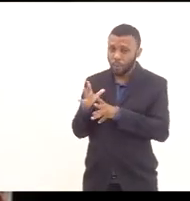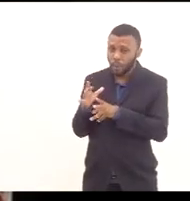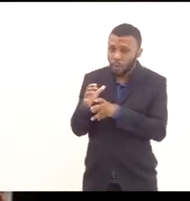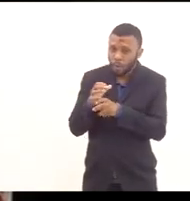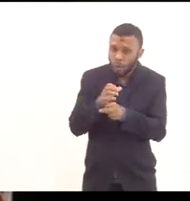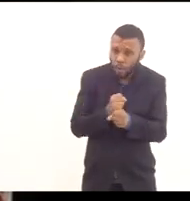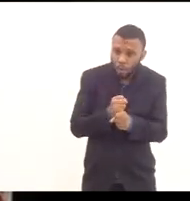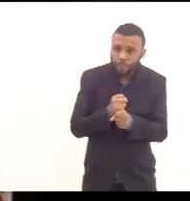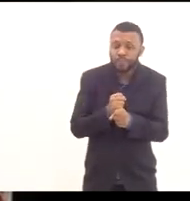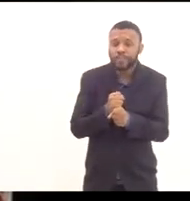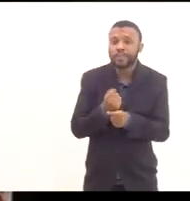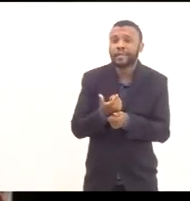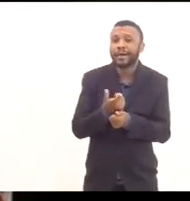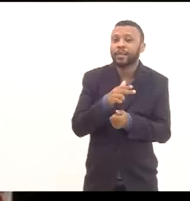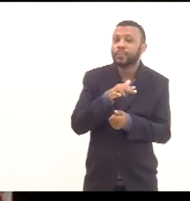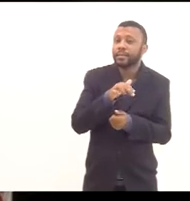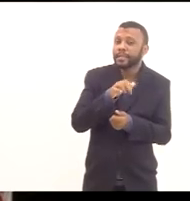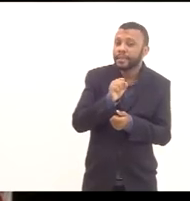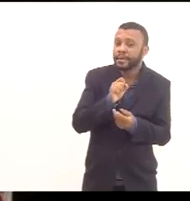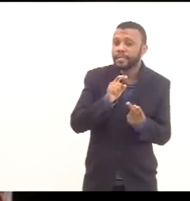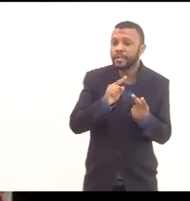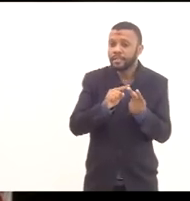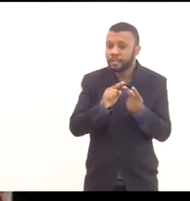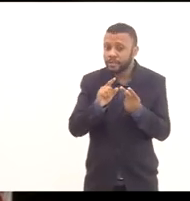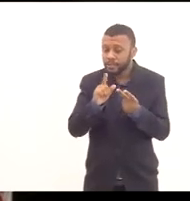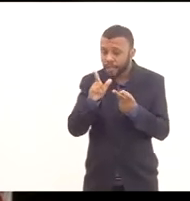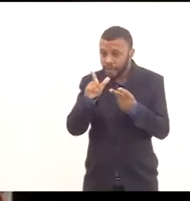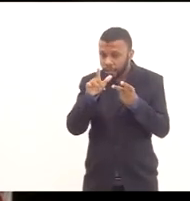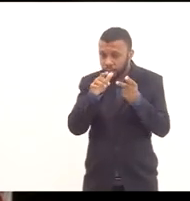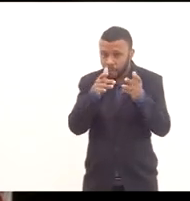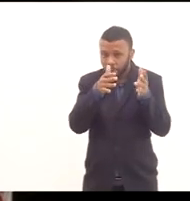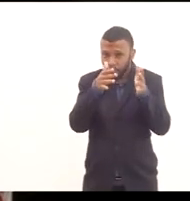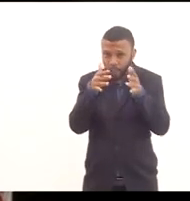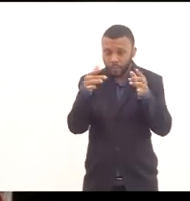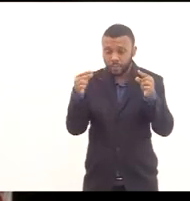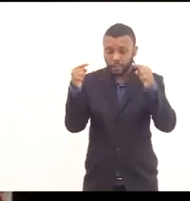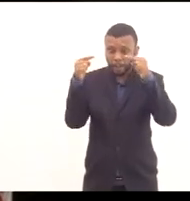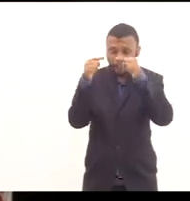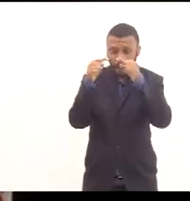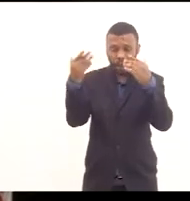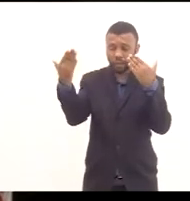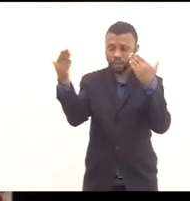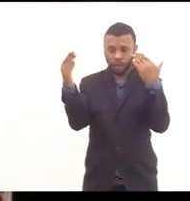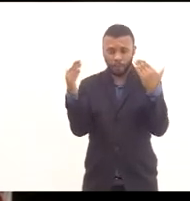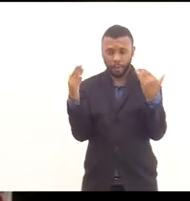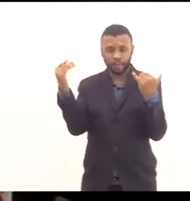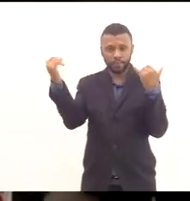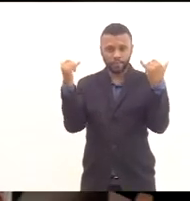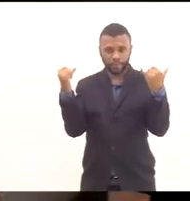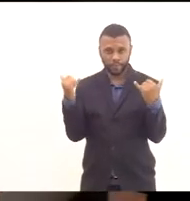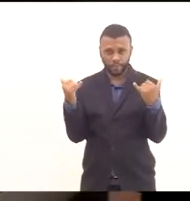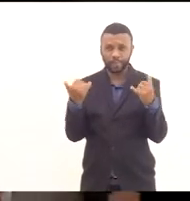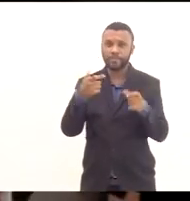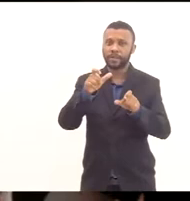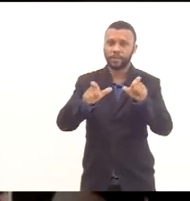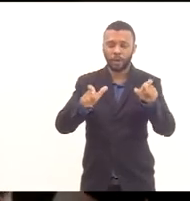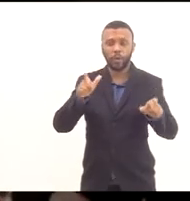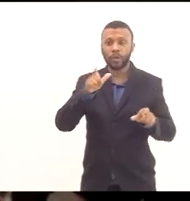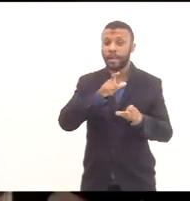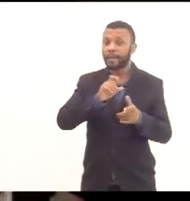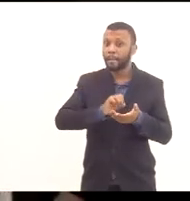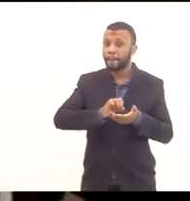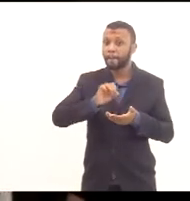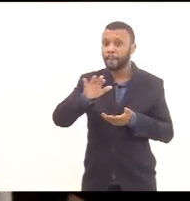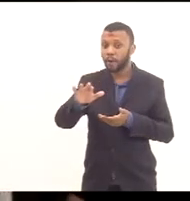tá Nunes está tudo cadastrado e após esse batimento essas pessoas elas é recebe